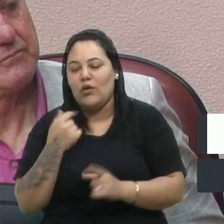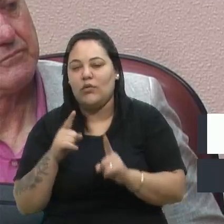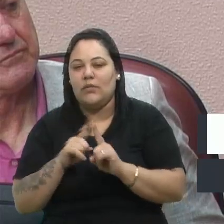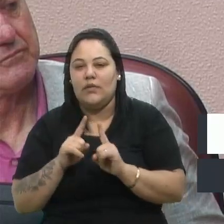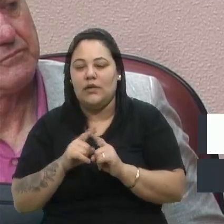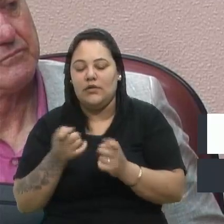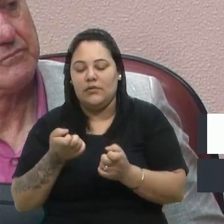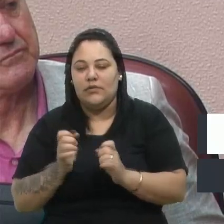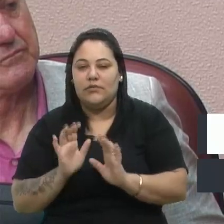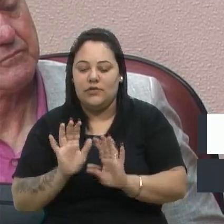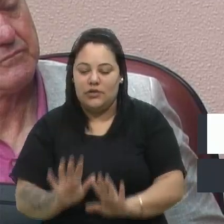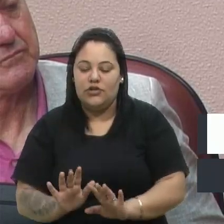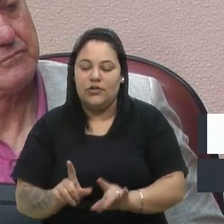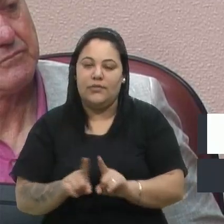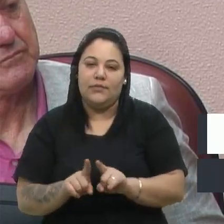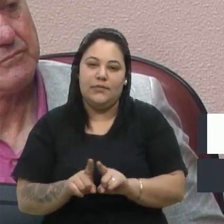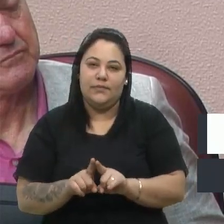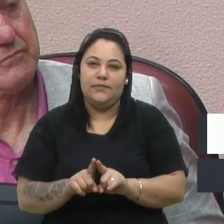deixar esse